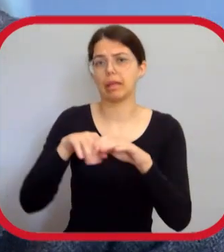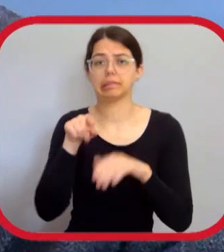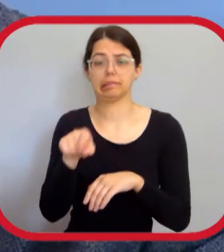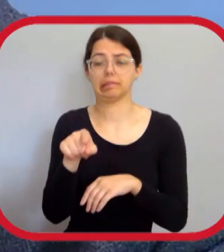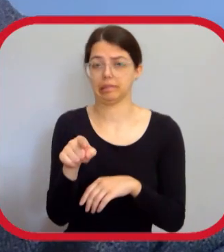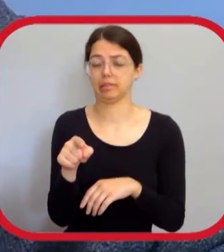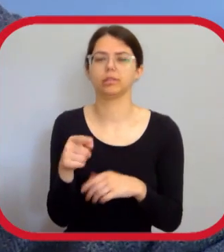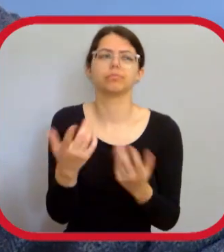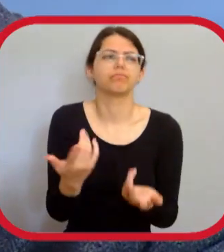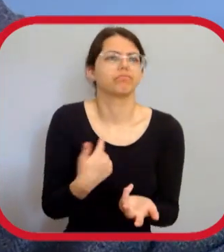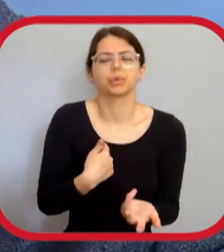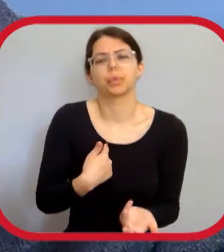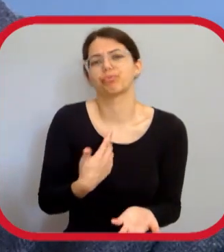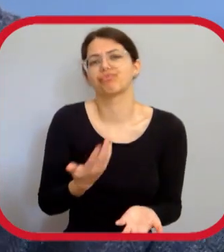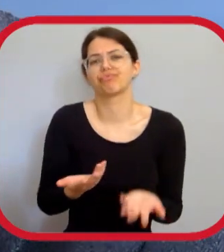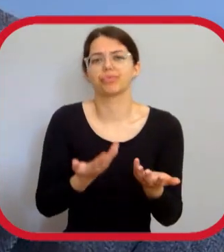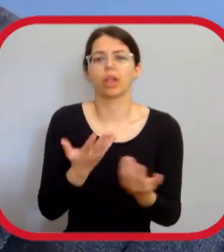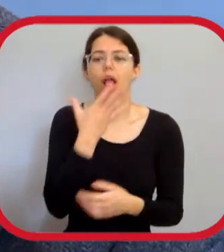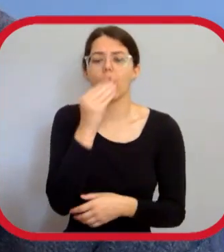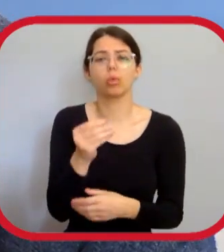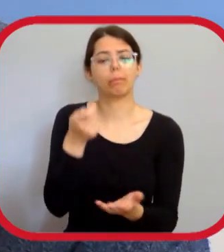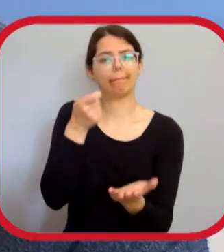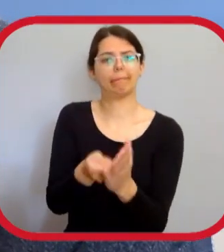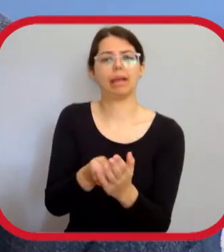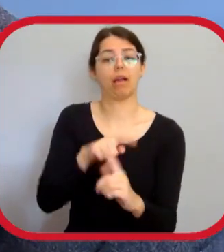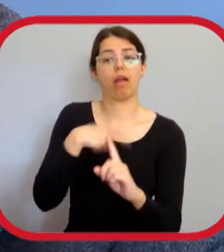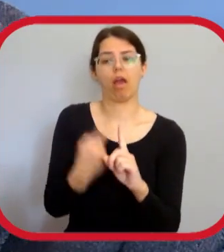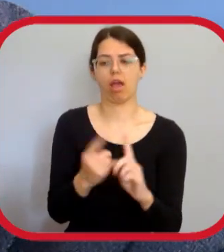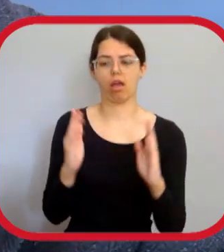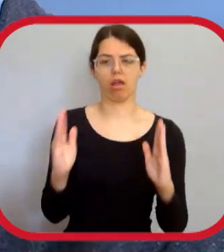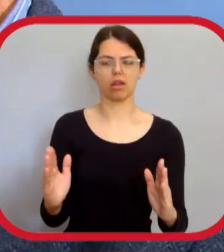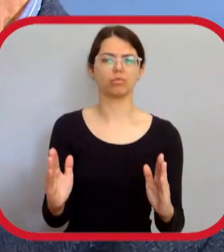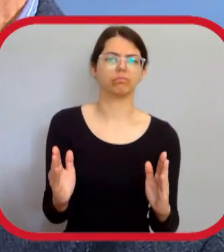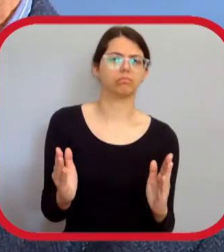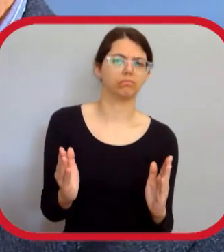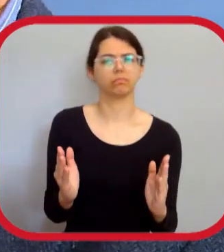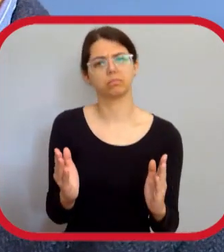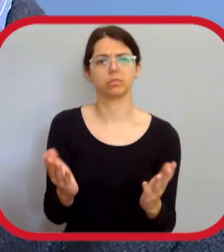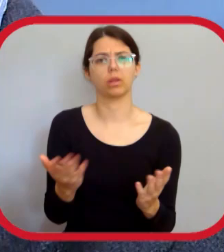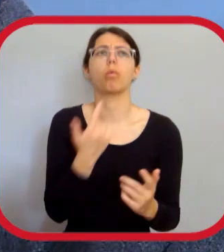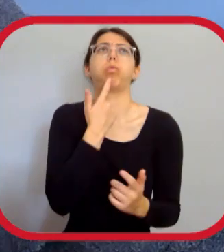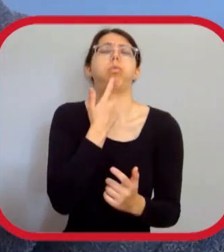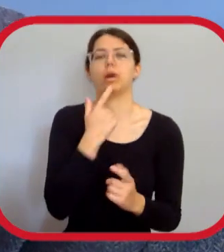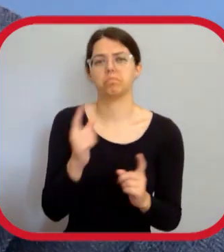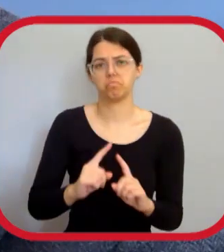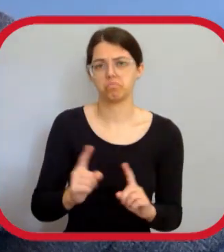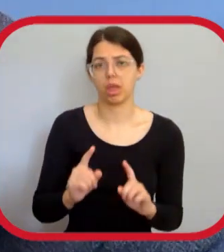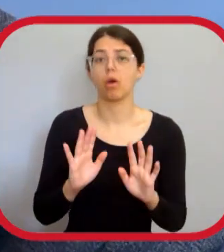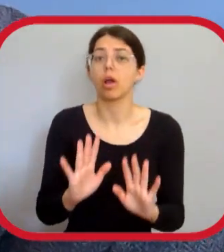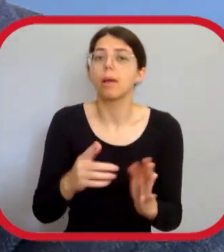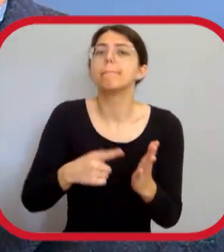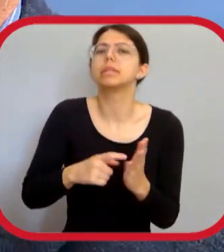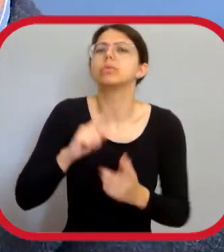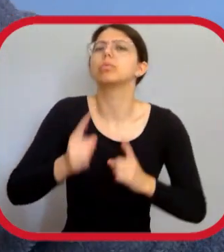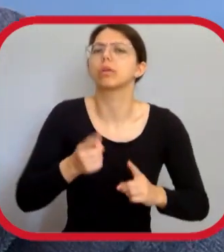a esse valor, eu não acho que um aluno pagar esse valor anualmente, não acho que seja demasiado. Agora,